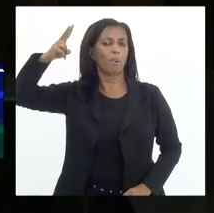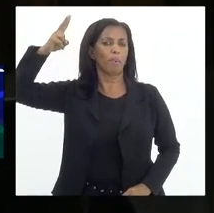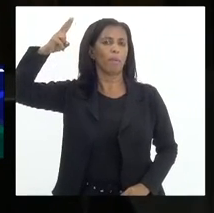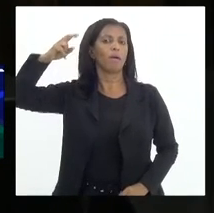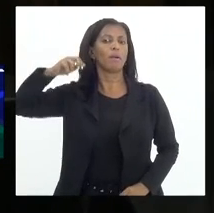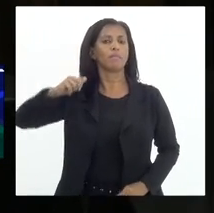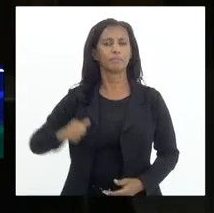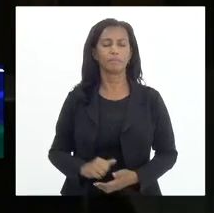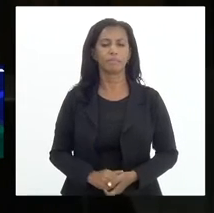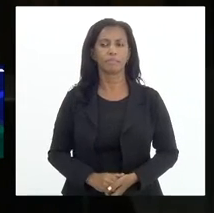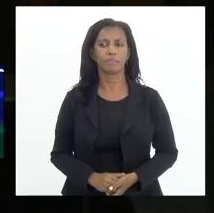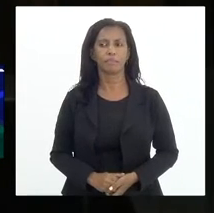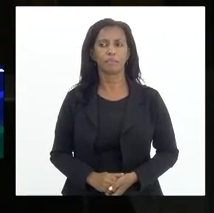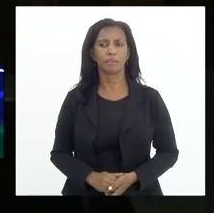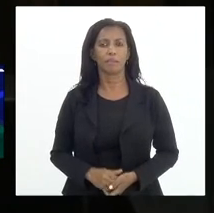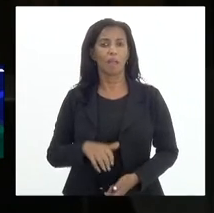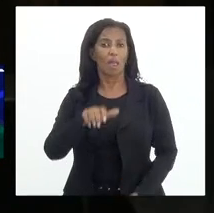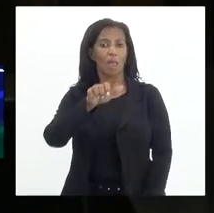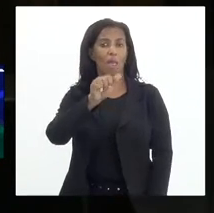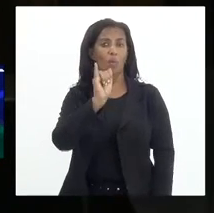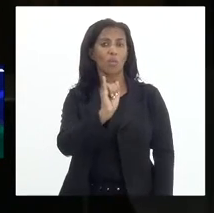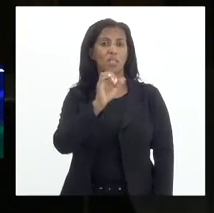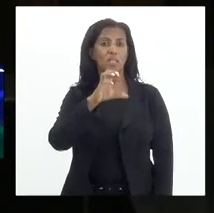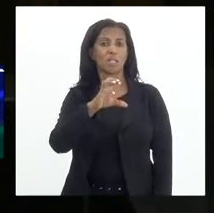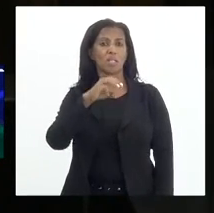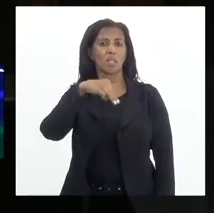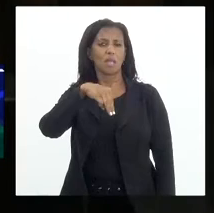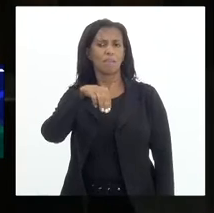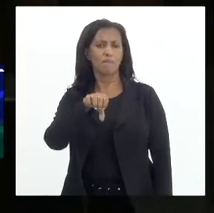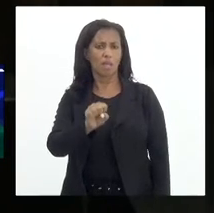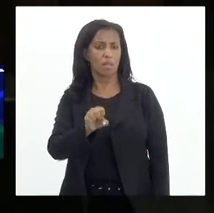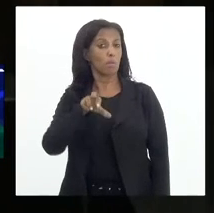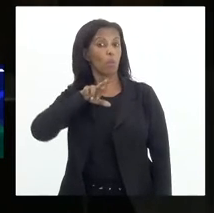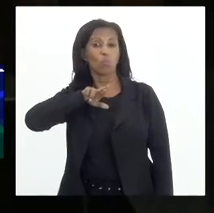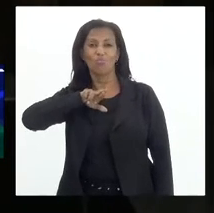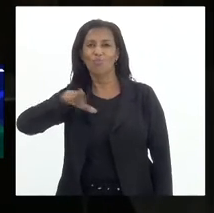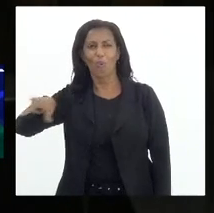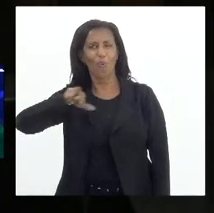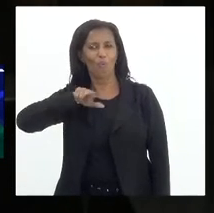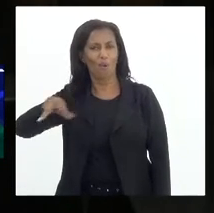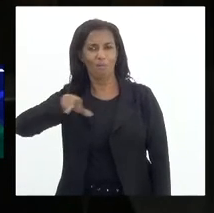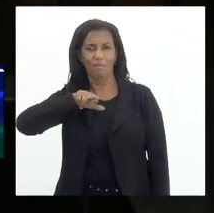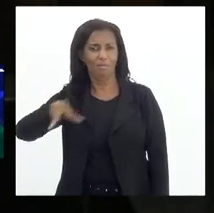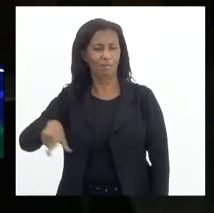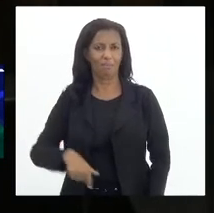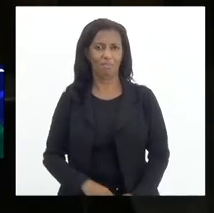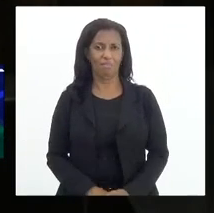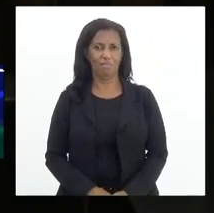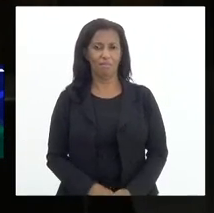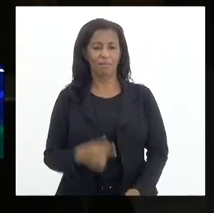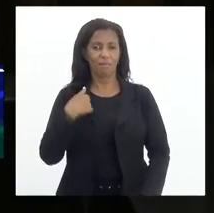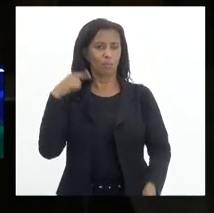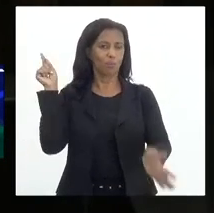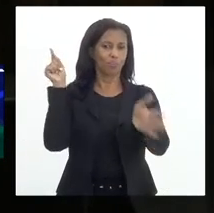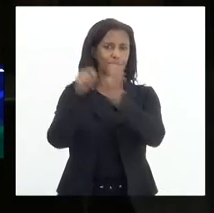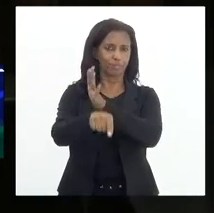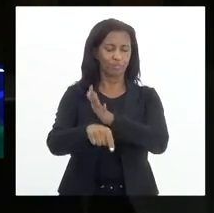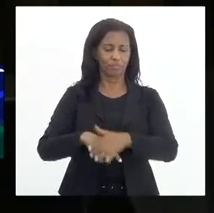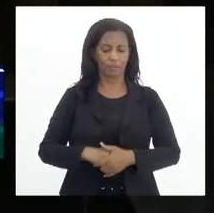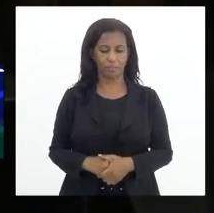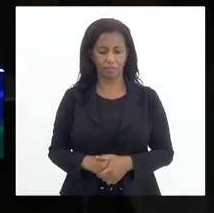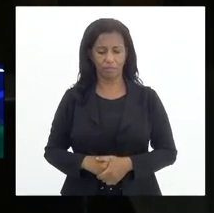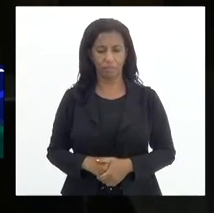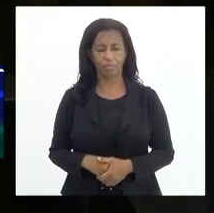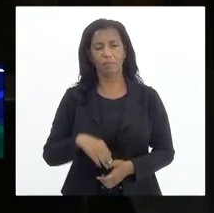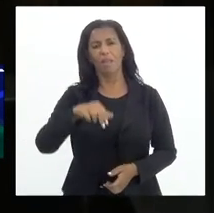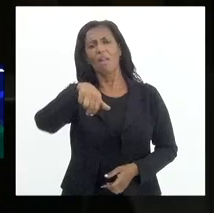combustível é a alíquota do ICMS, porque não é. Eu pergunto a quem